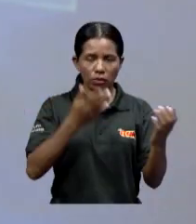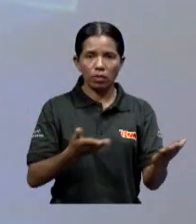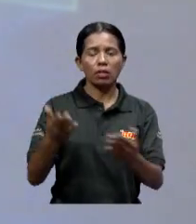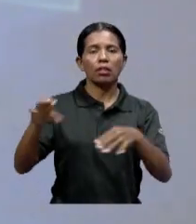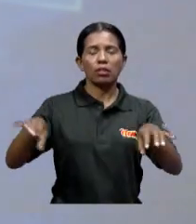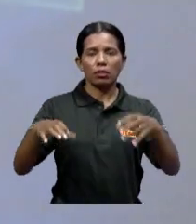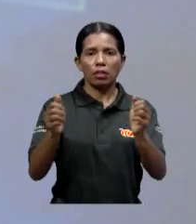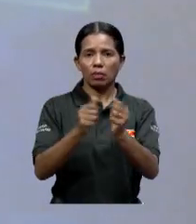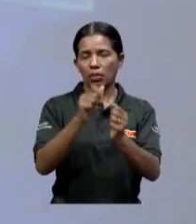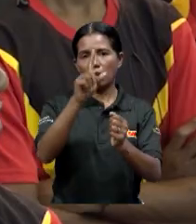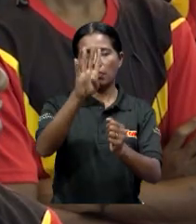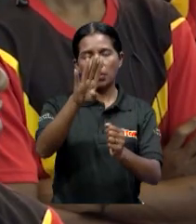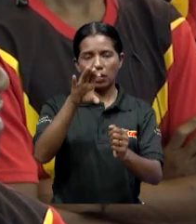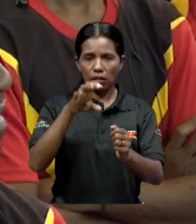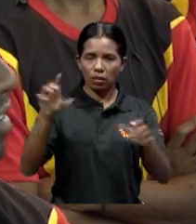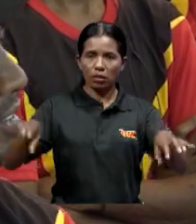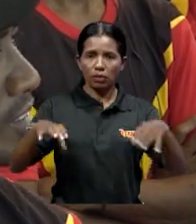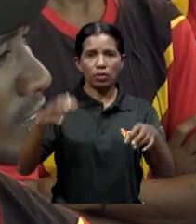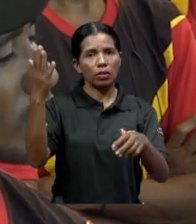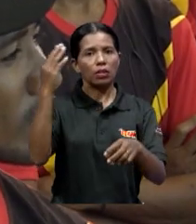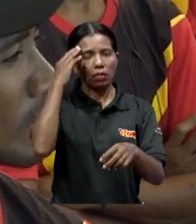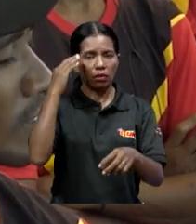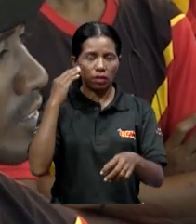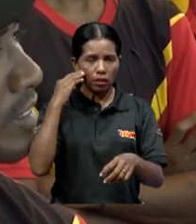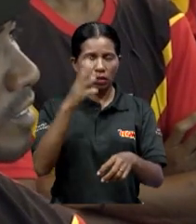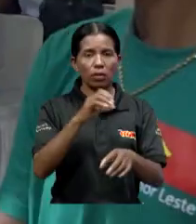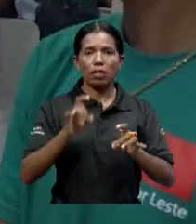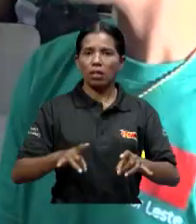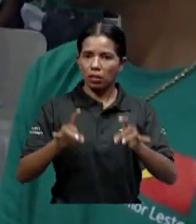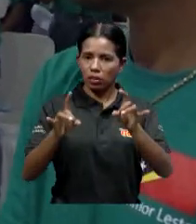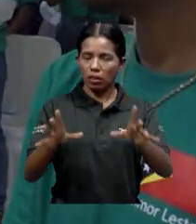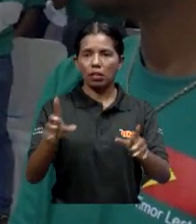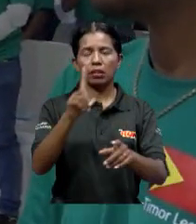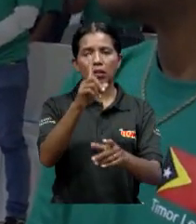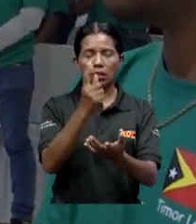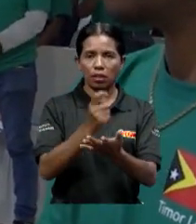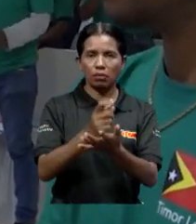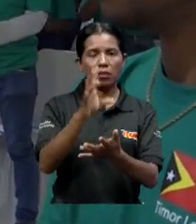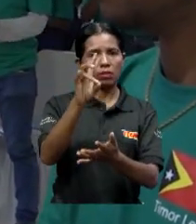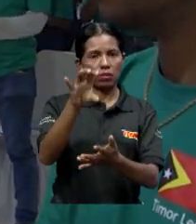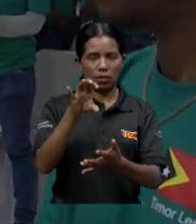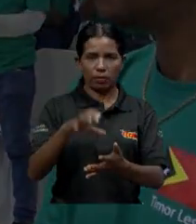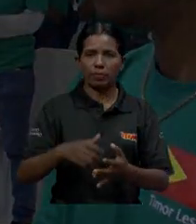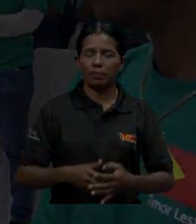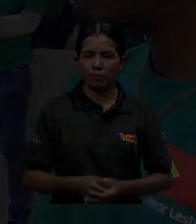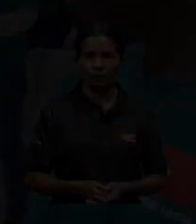a tos hat resin mak ba serviço e a Correia, na Austrália, Rihung Ida a tos hit resin. Lamberto da Silva, GMN.